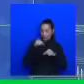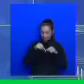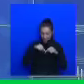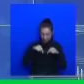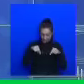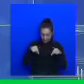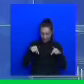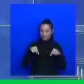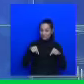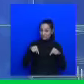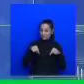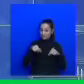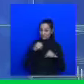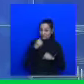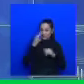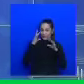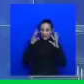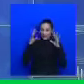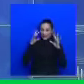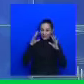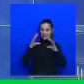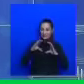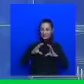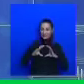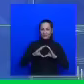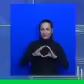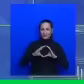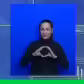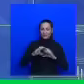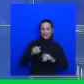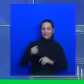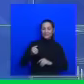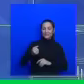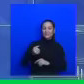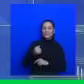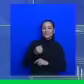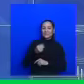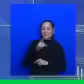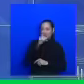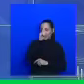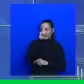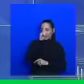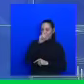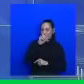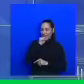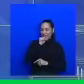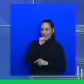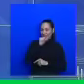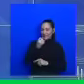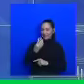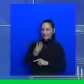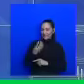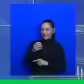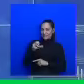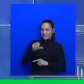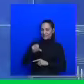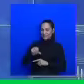Sena. Pensamento positivo. 49. Bola laranja.